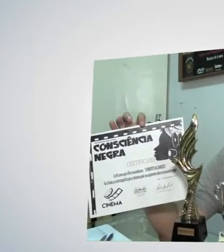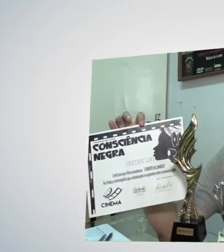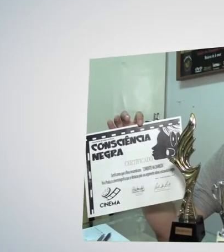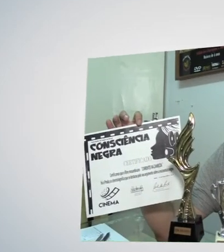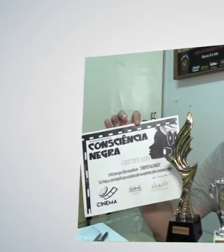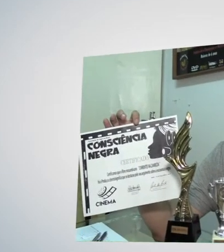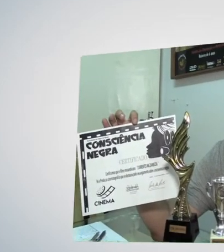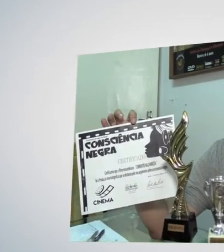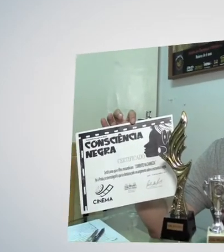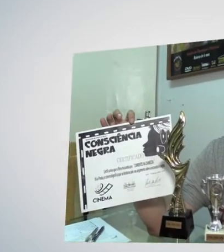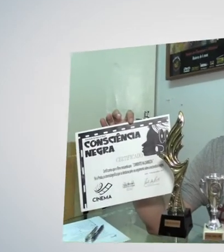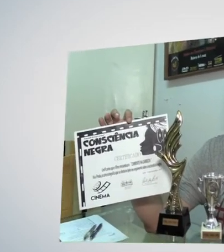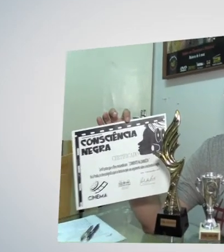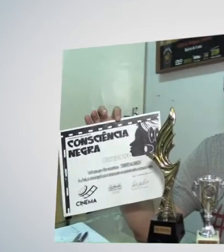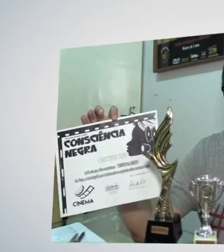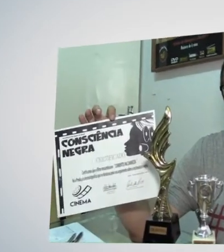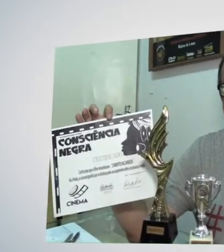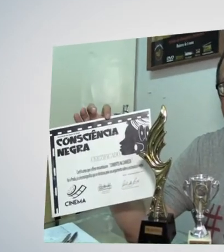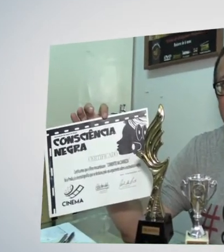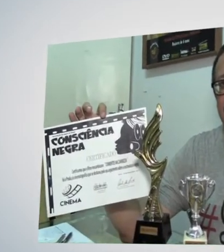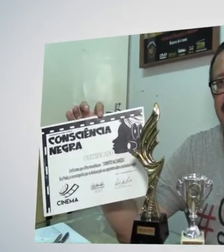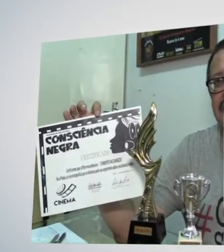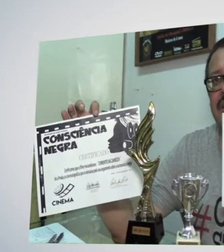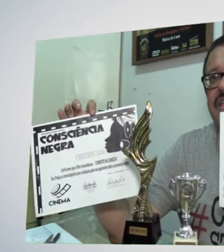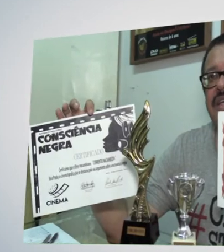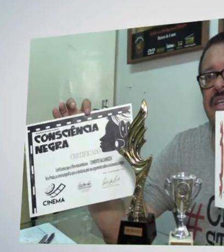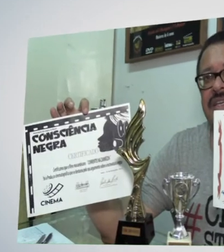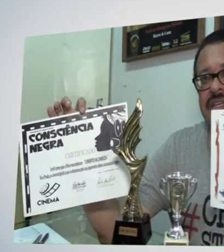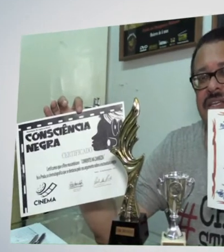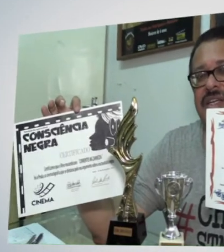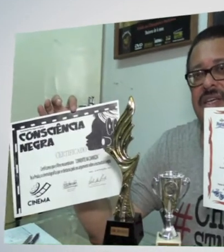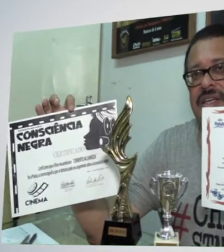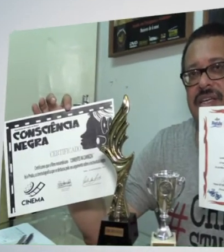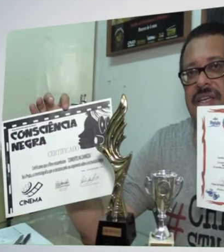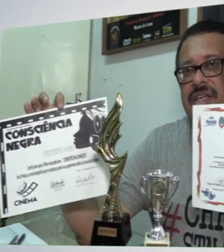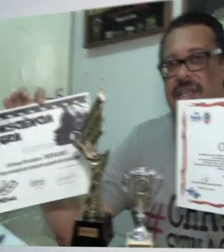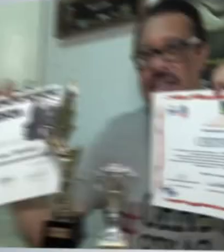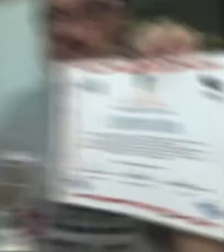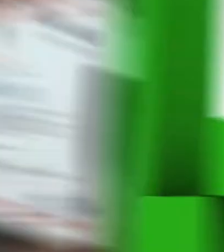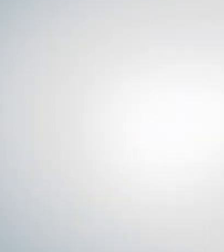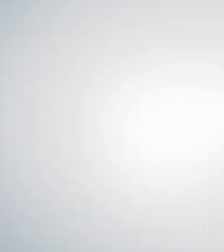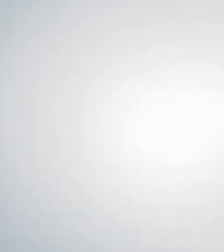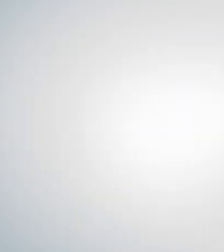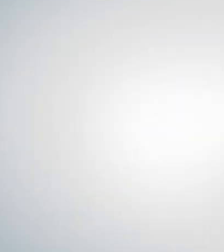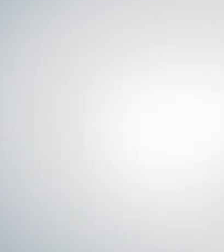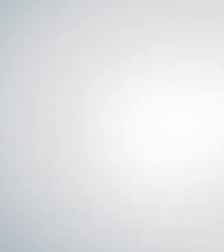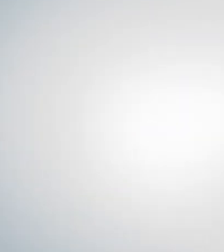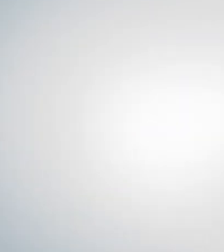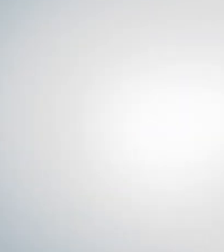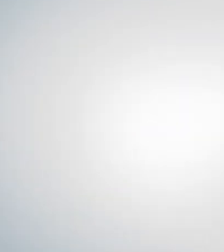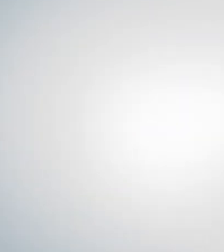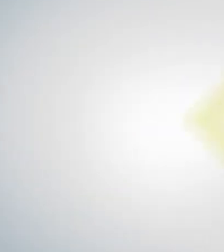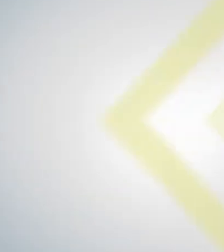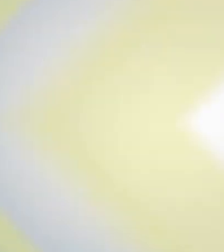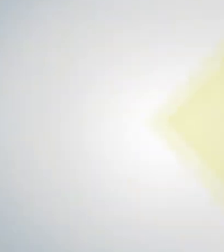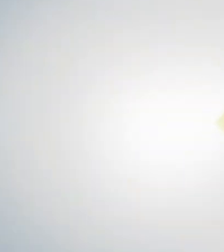moçambicano arrecadou dois prémios no Festival Internacional de Cinema, realizado no Brasil.